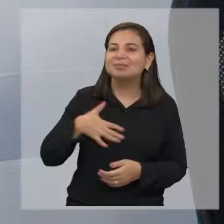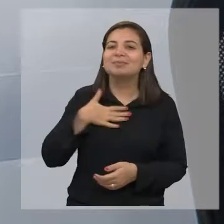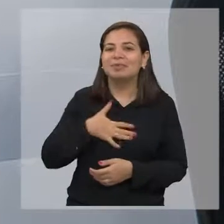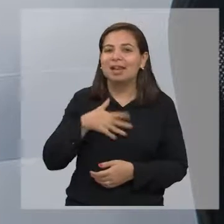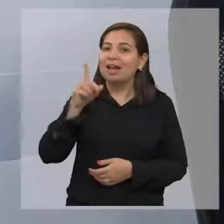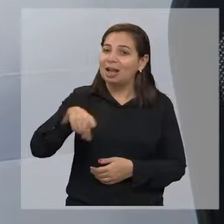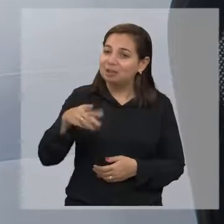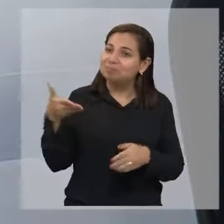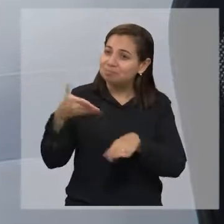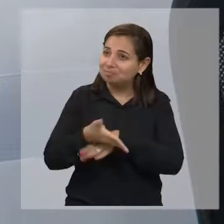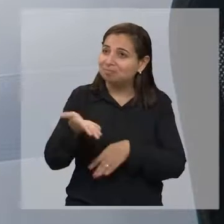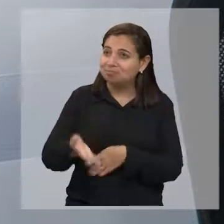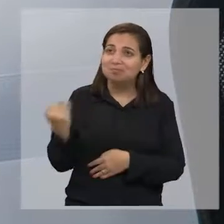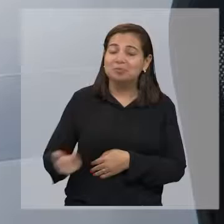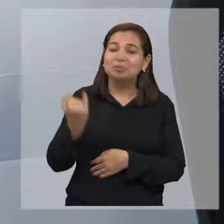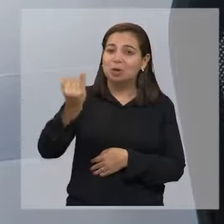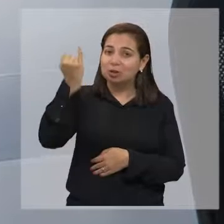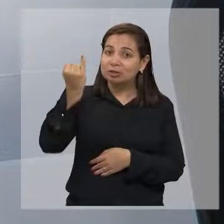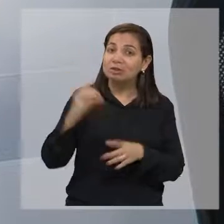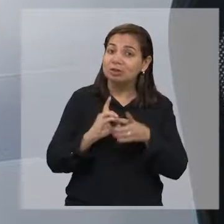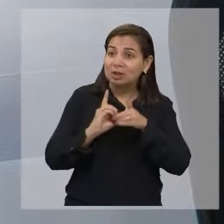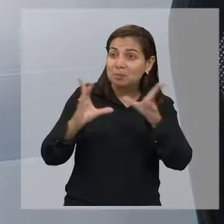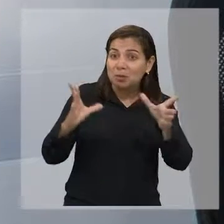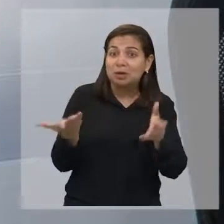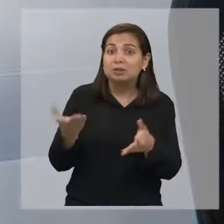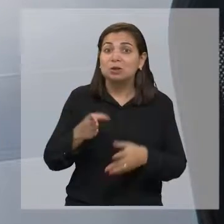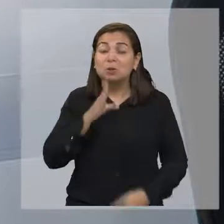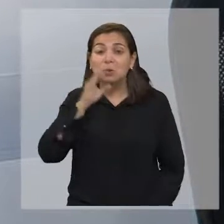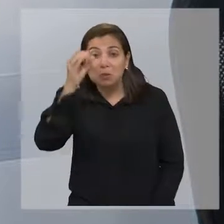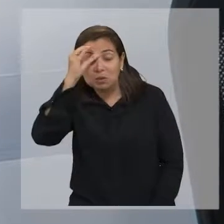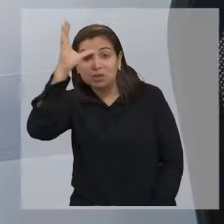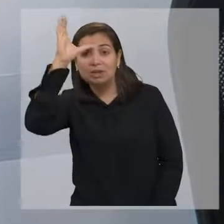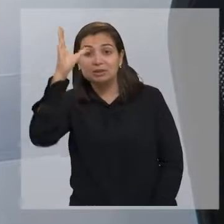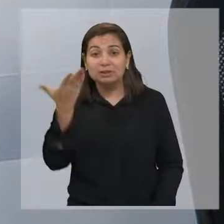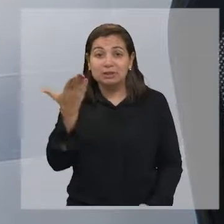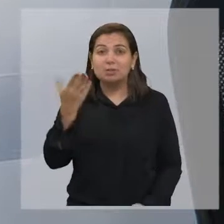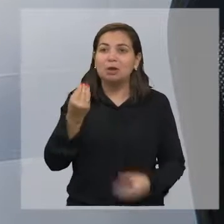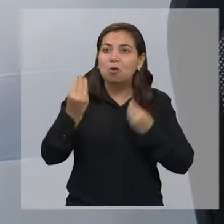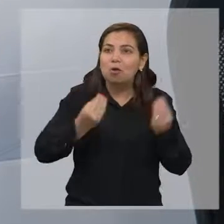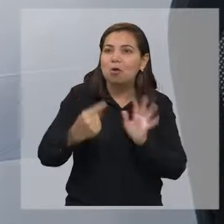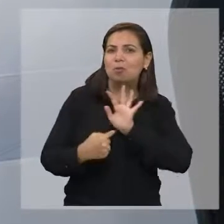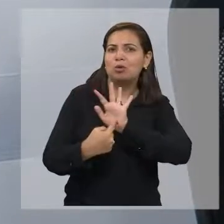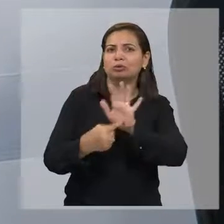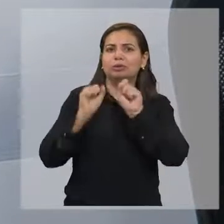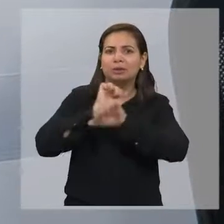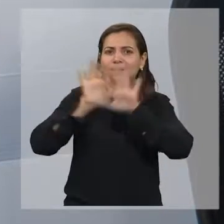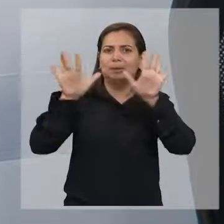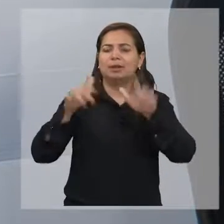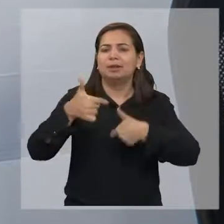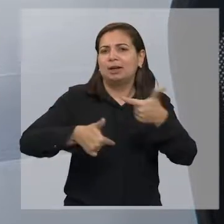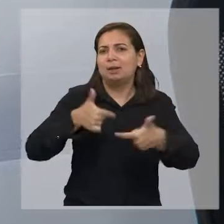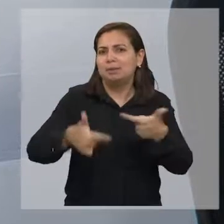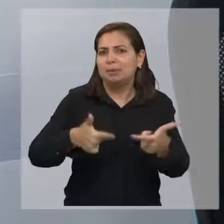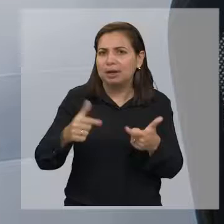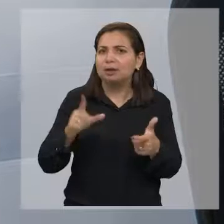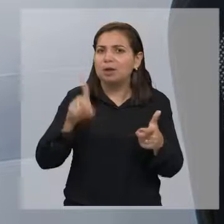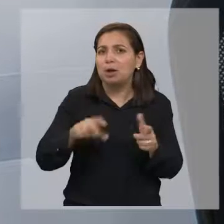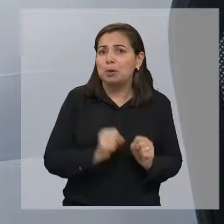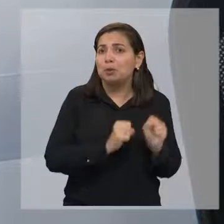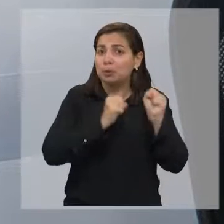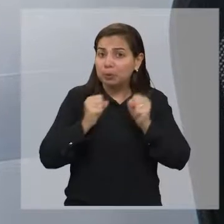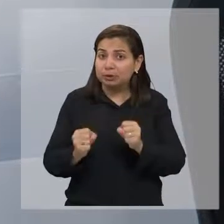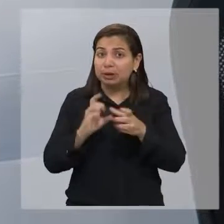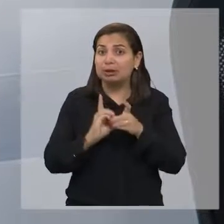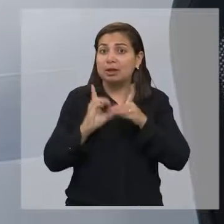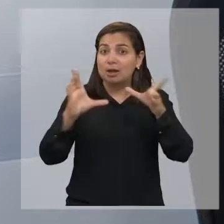muito importante para a democracia, para o conhecimento, para o exercício da transparência de um poder fundamental para a democracia,